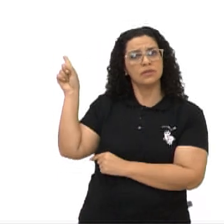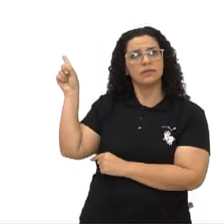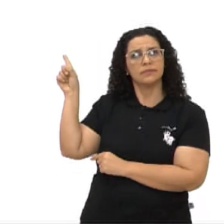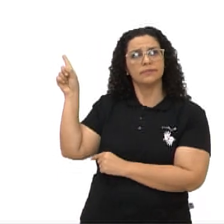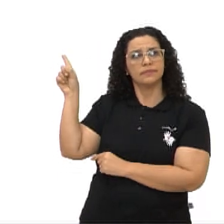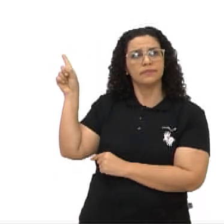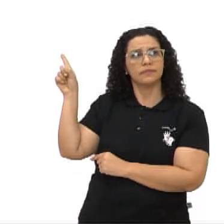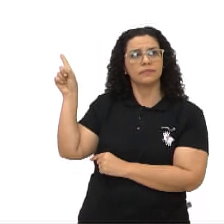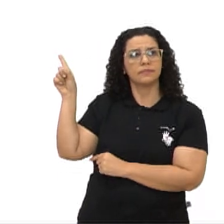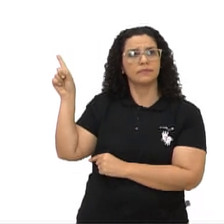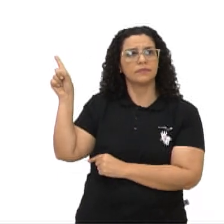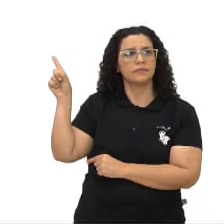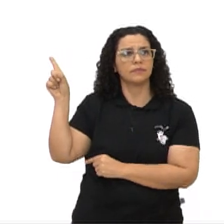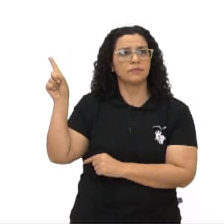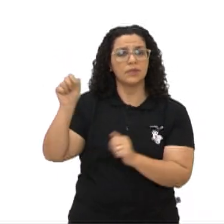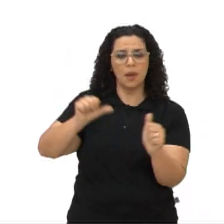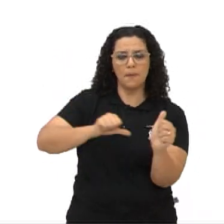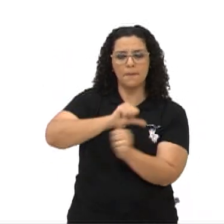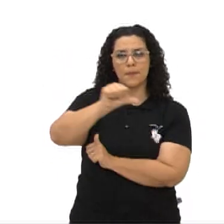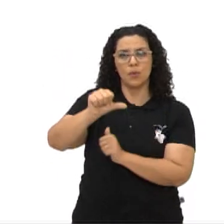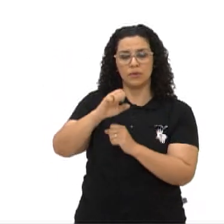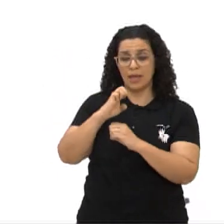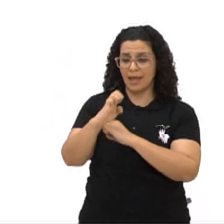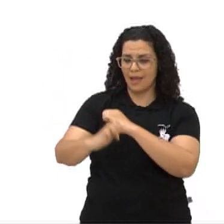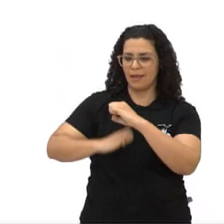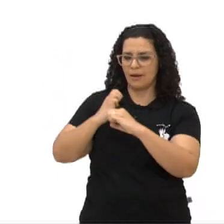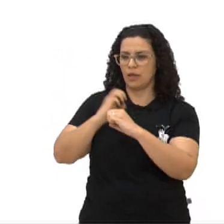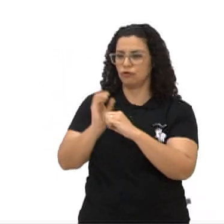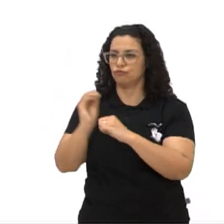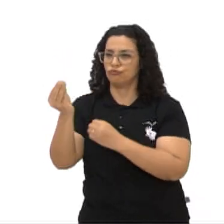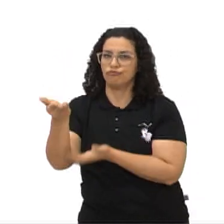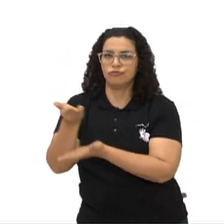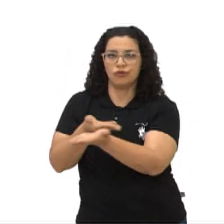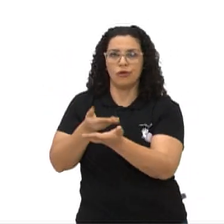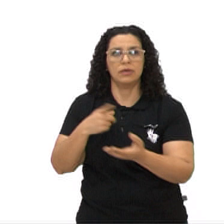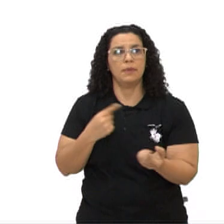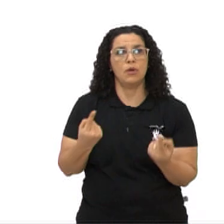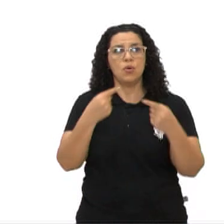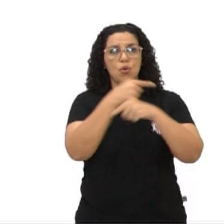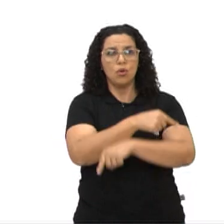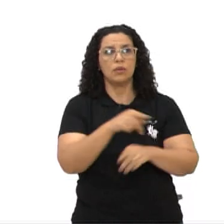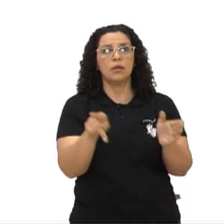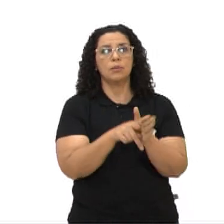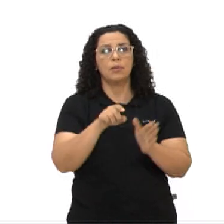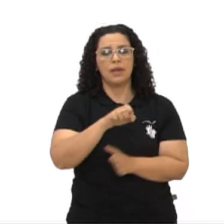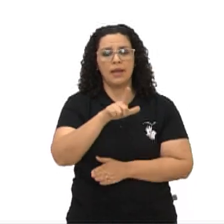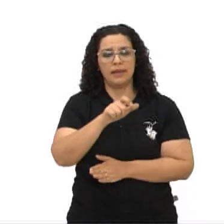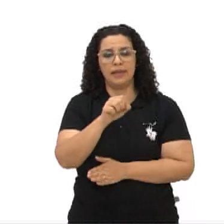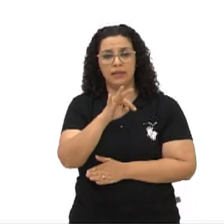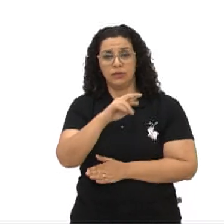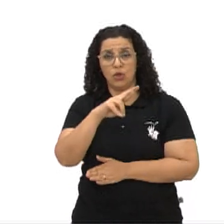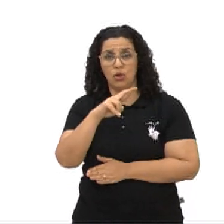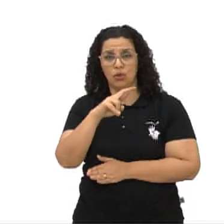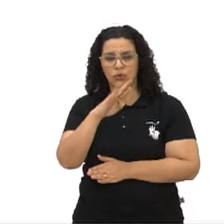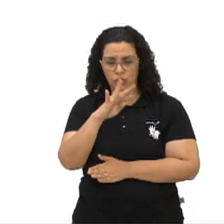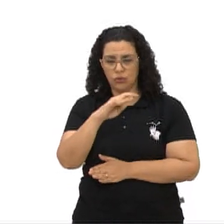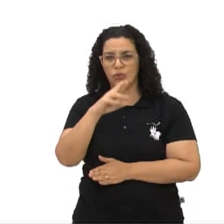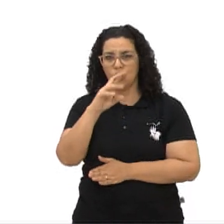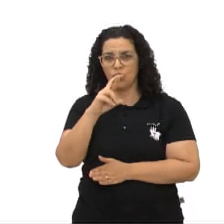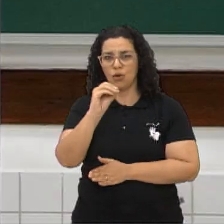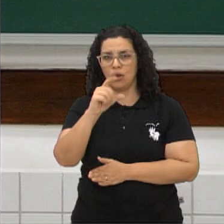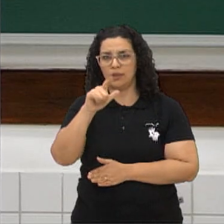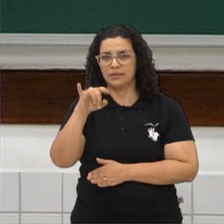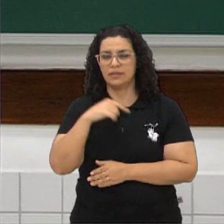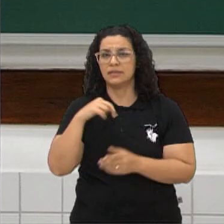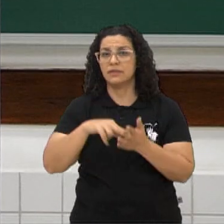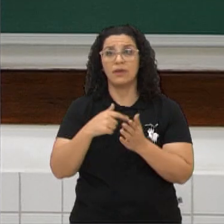situação aqui, da troca do elétron. O processo inverso, então, é a eletrólise, e aí, não